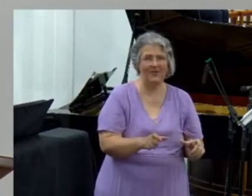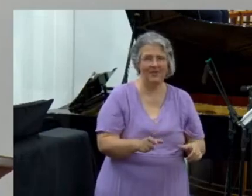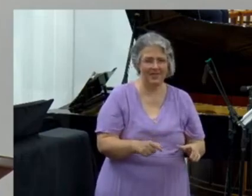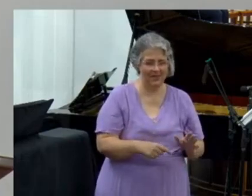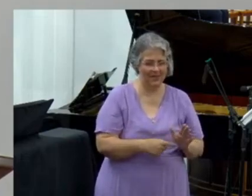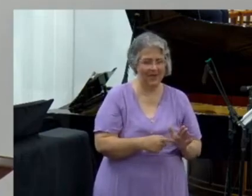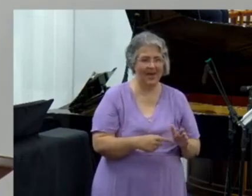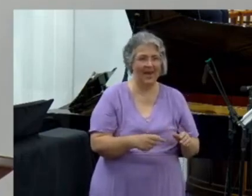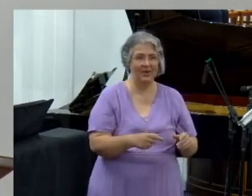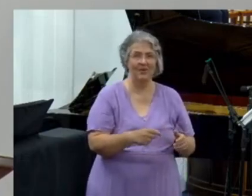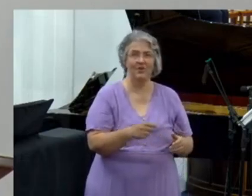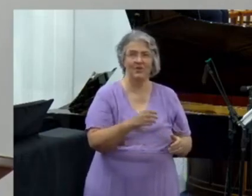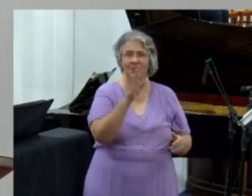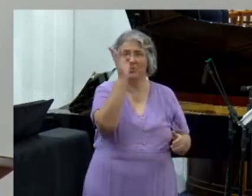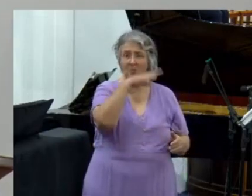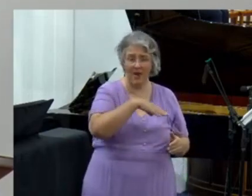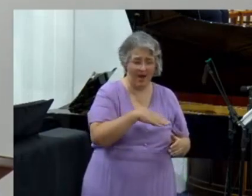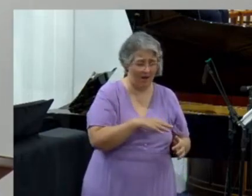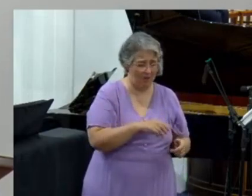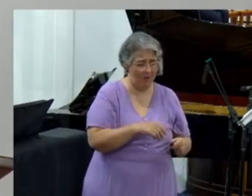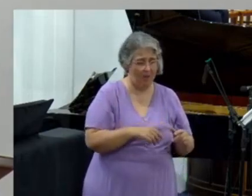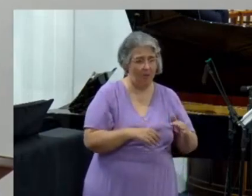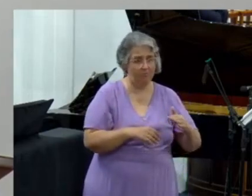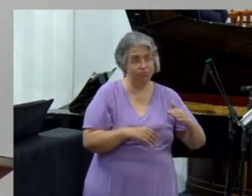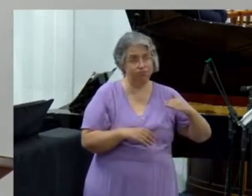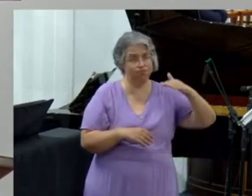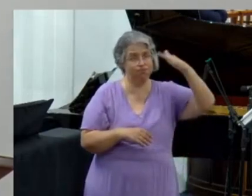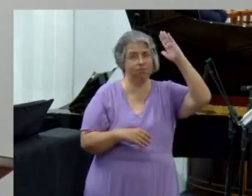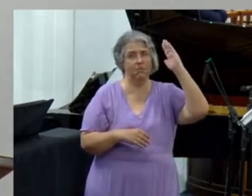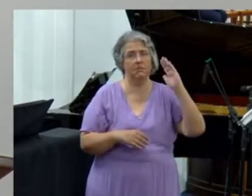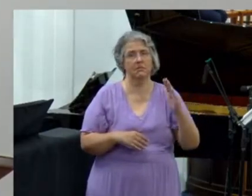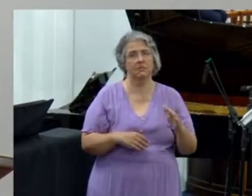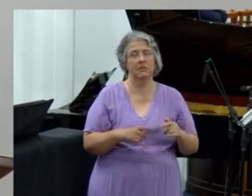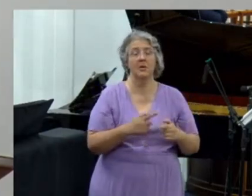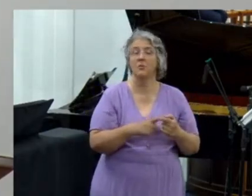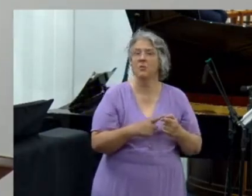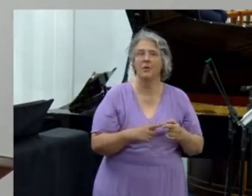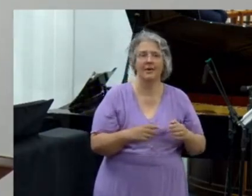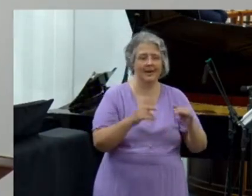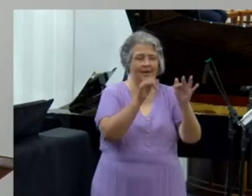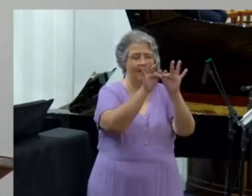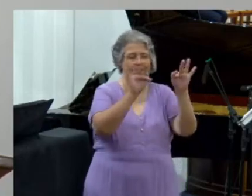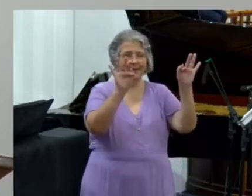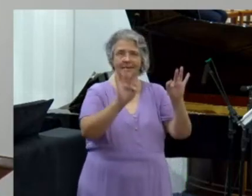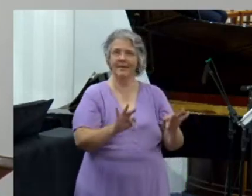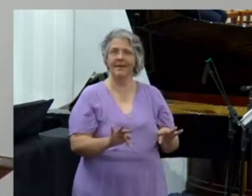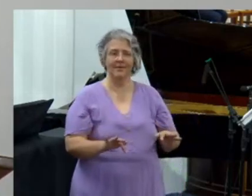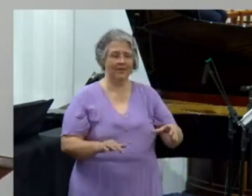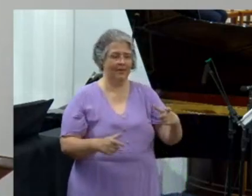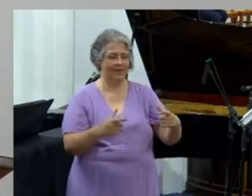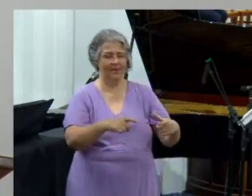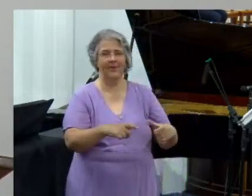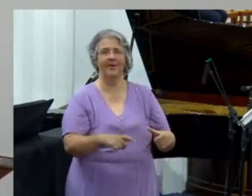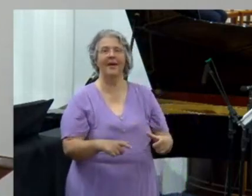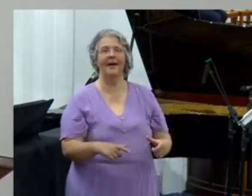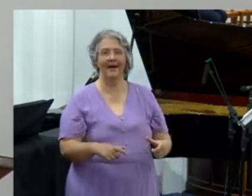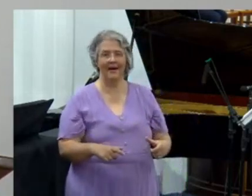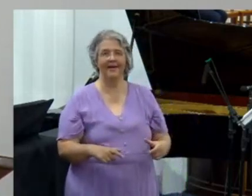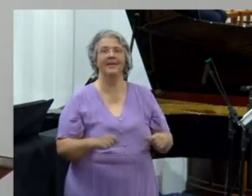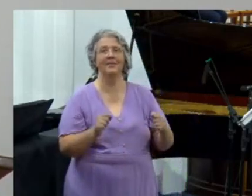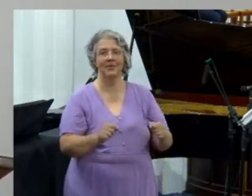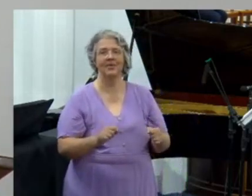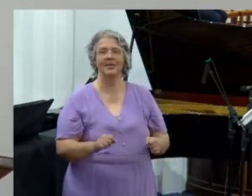maldade, acreditando que simplesmente por estarem no templo, estavam então no lugar que poderia lhes